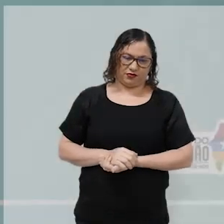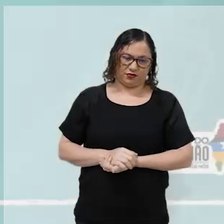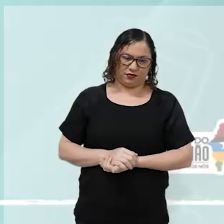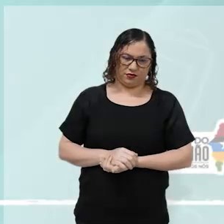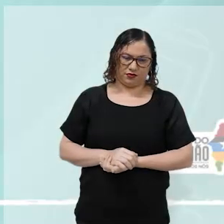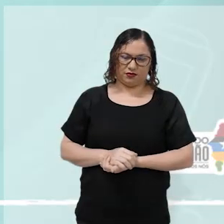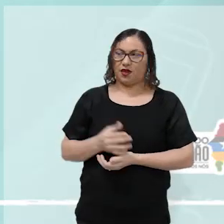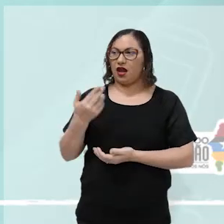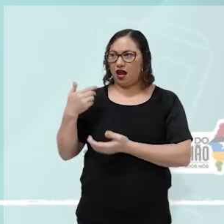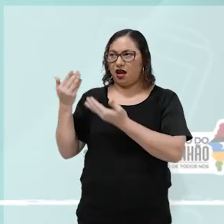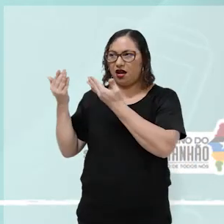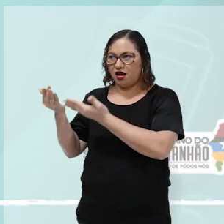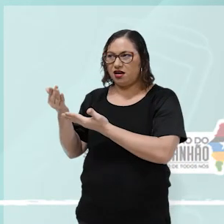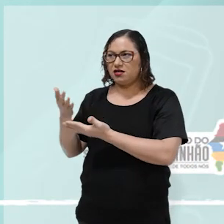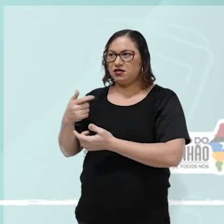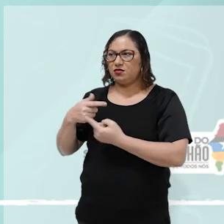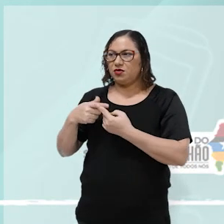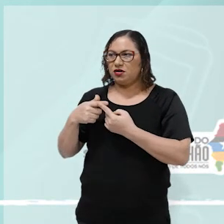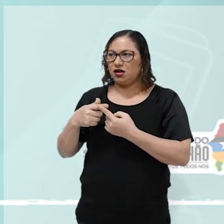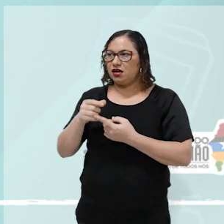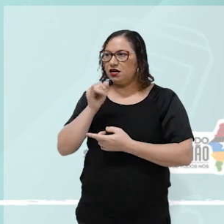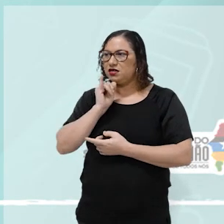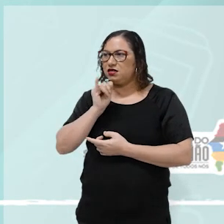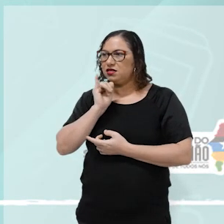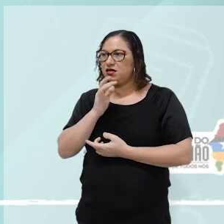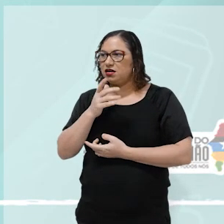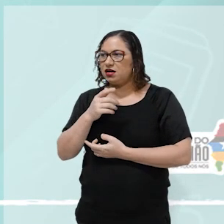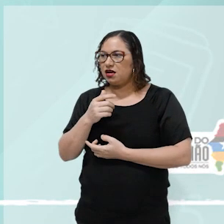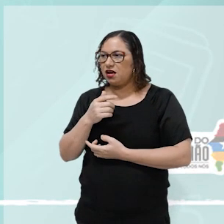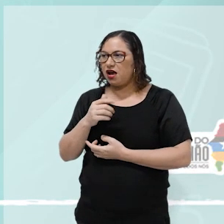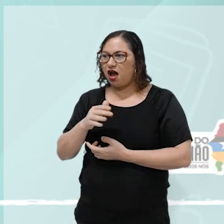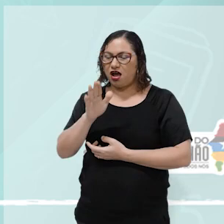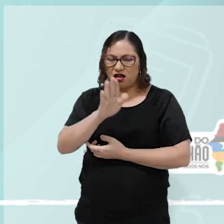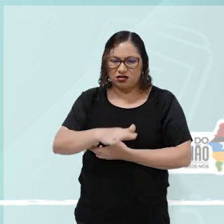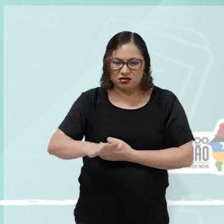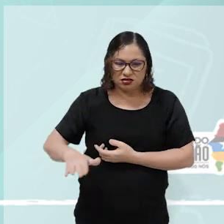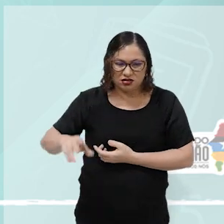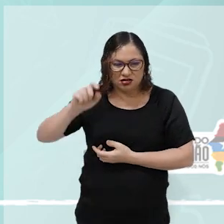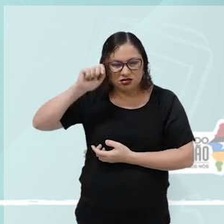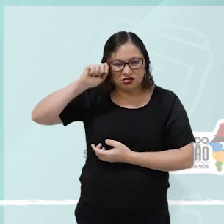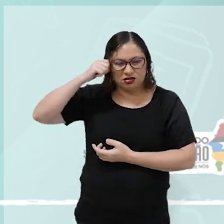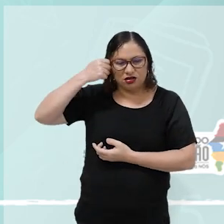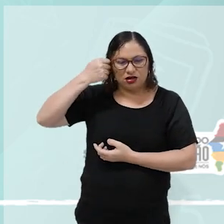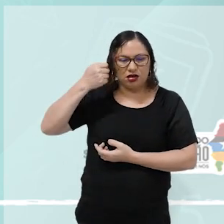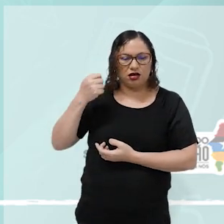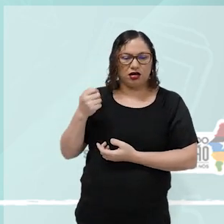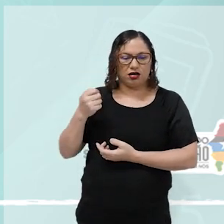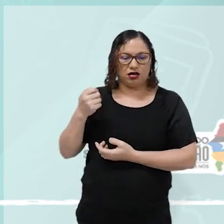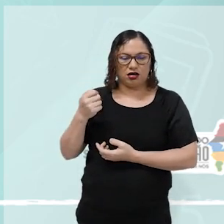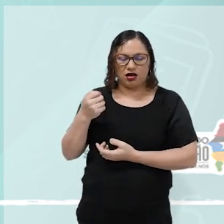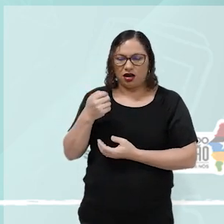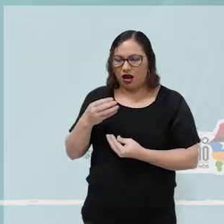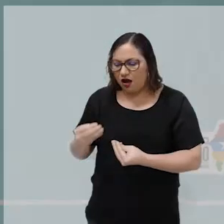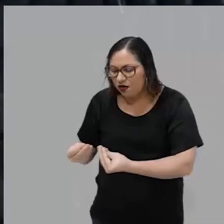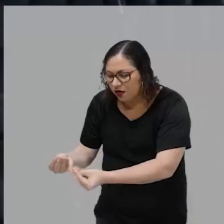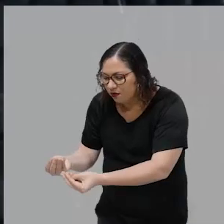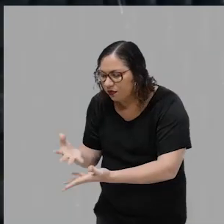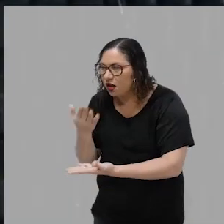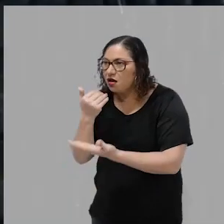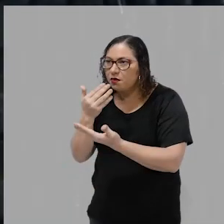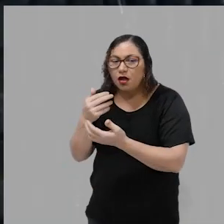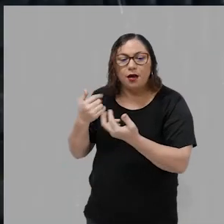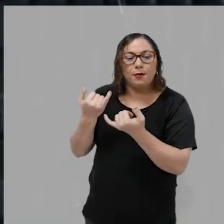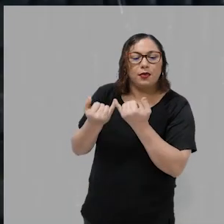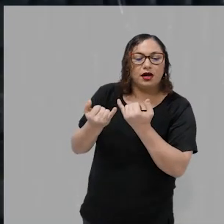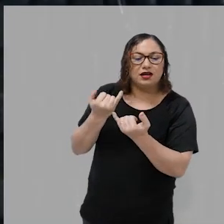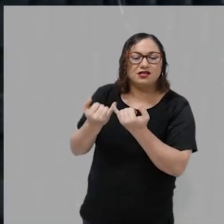Eu coloquei essa aqui propositalmente porque me incomoda em nível pessoal. As crianças pretas eram alimentadas como se fossem animais domésticos,